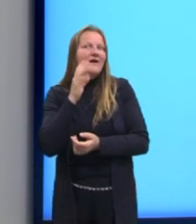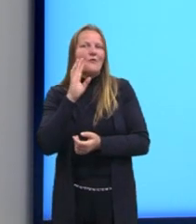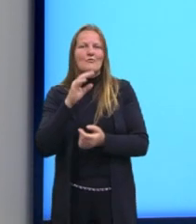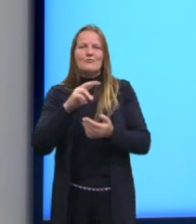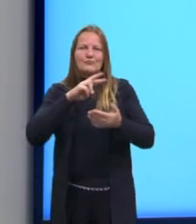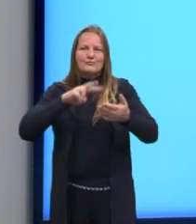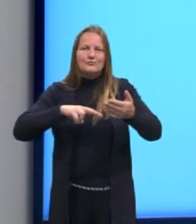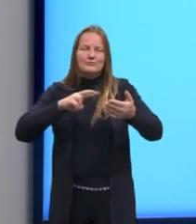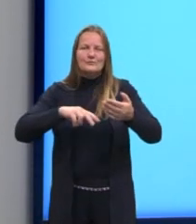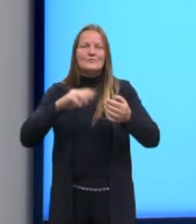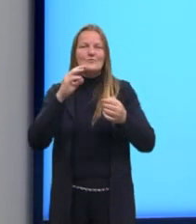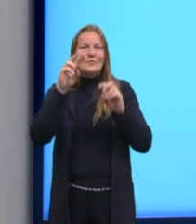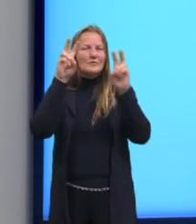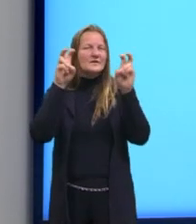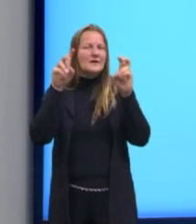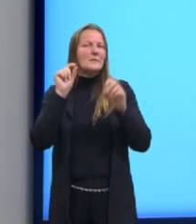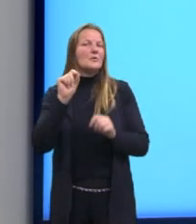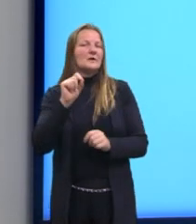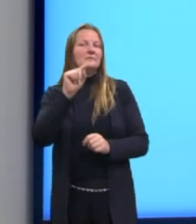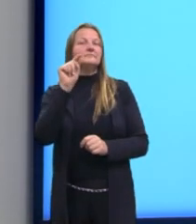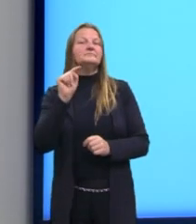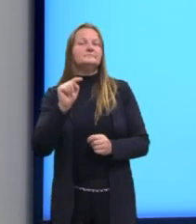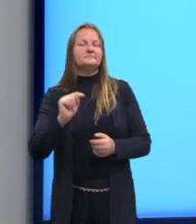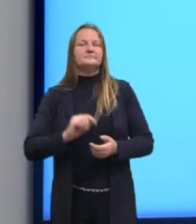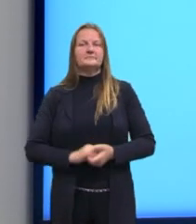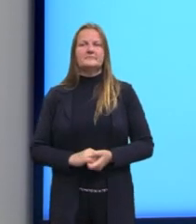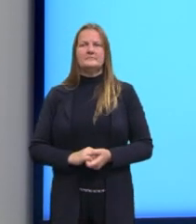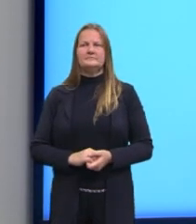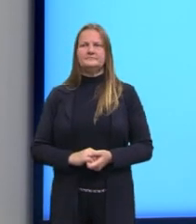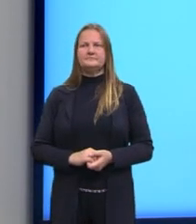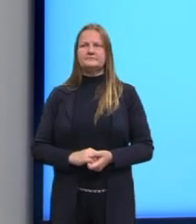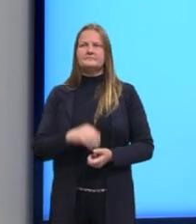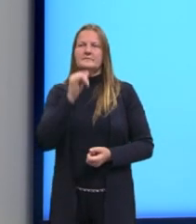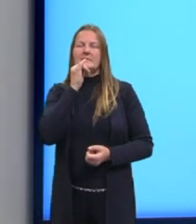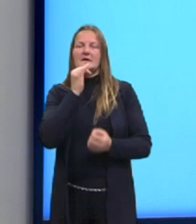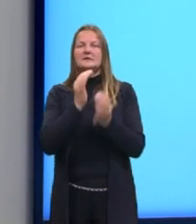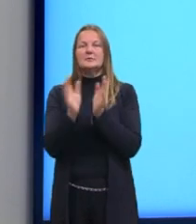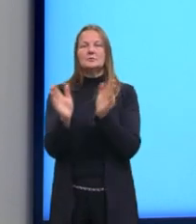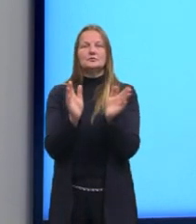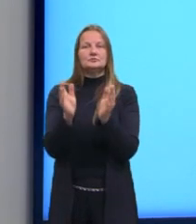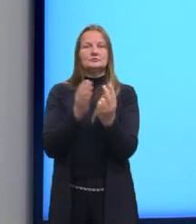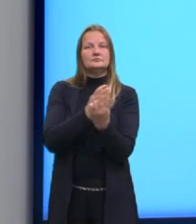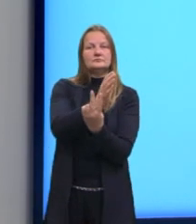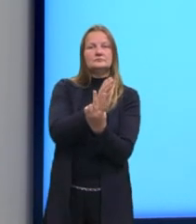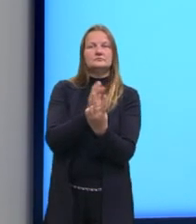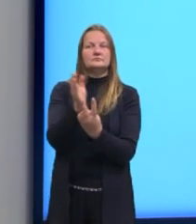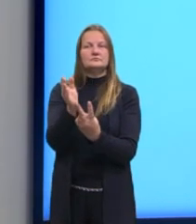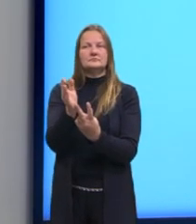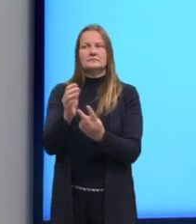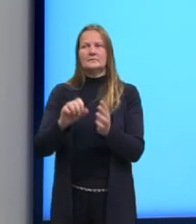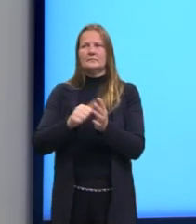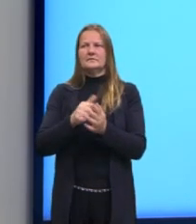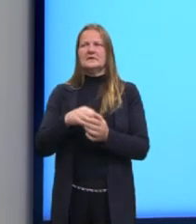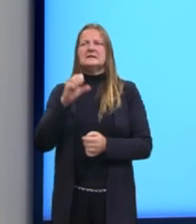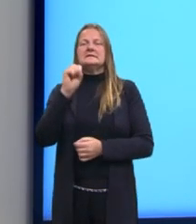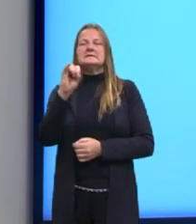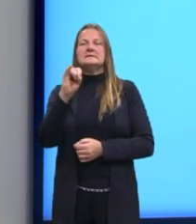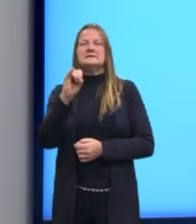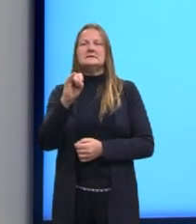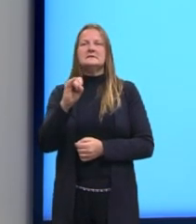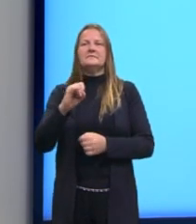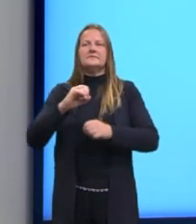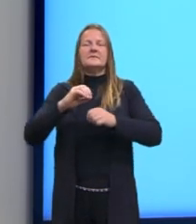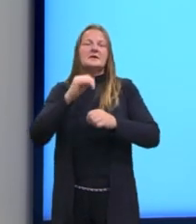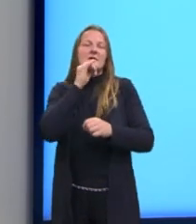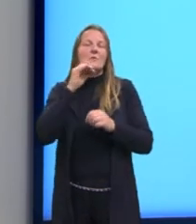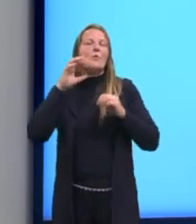sejam assuntos legais aí para a gente comentar? Eu trouxe aqui dois exemplos. O primeiro ali, por exemplo, se a gente fosse falar sobre raças